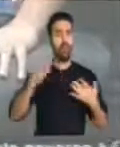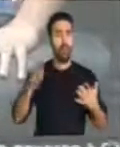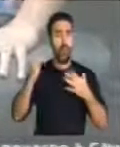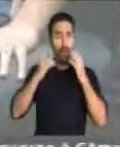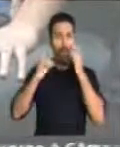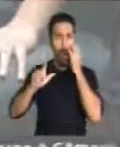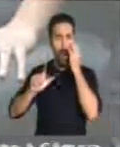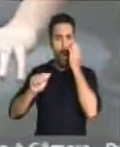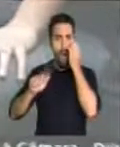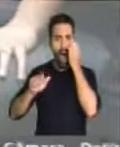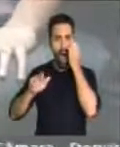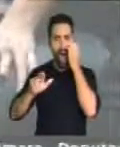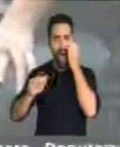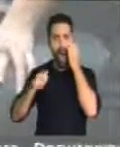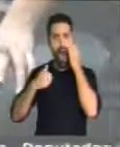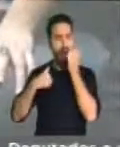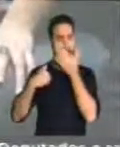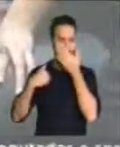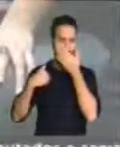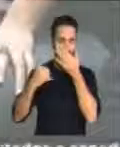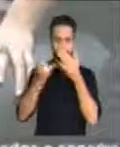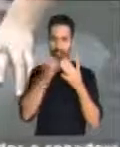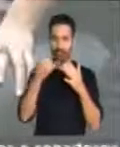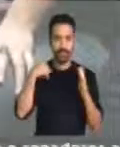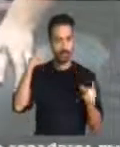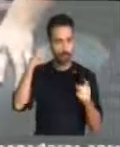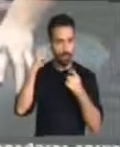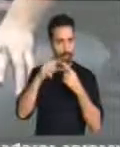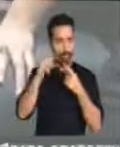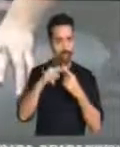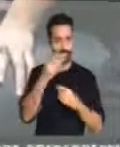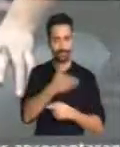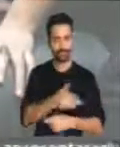Carneiro, comungo de Vossa Excelência.